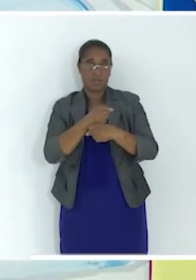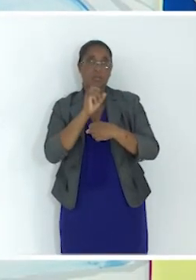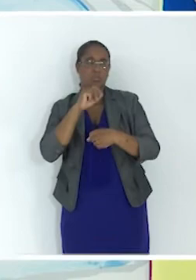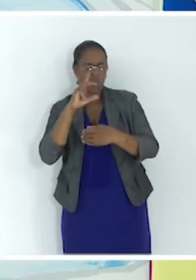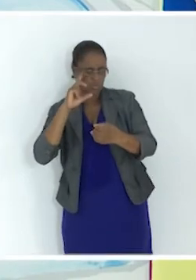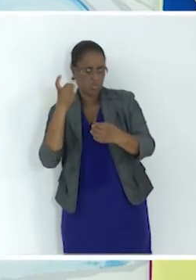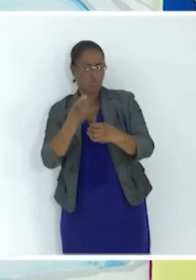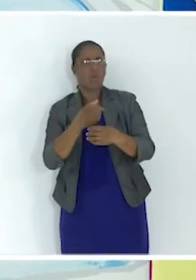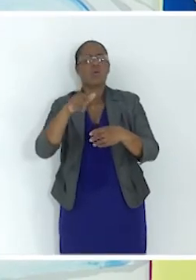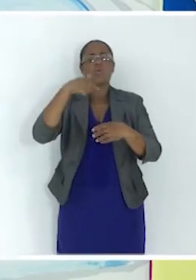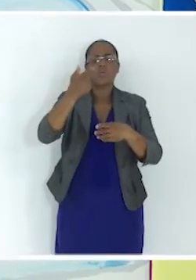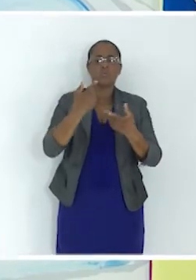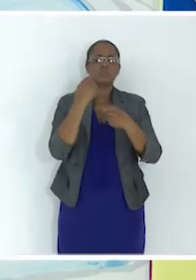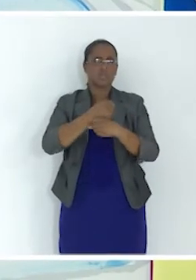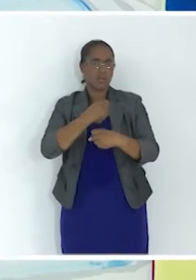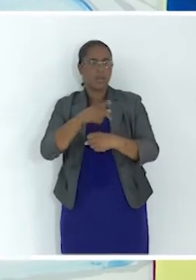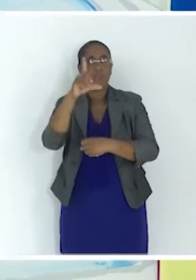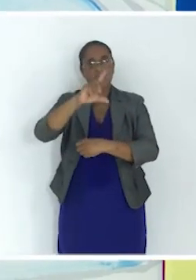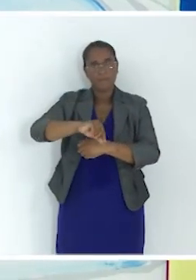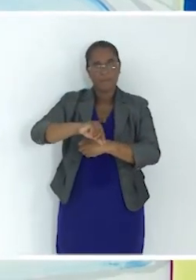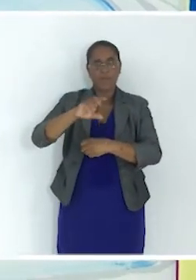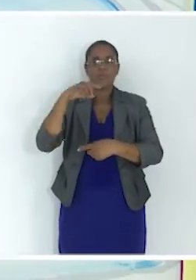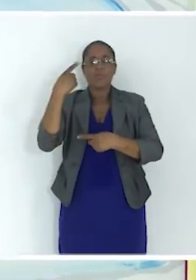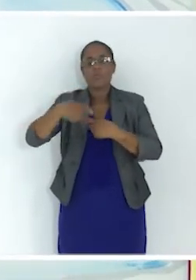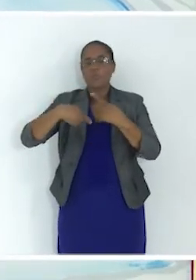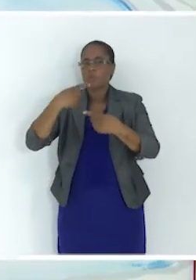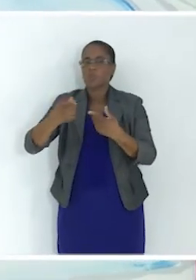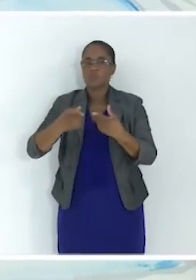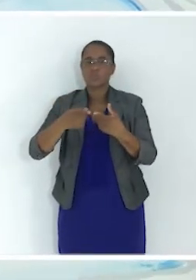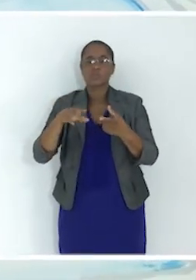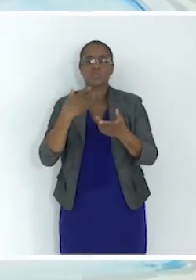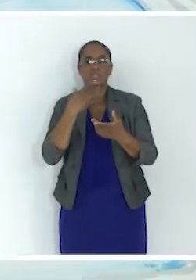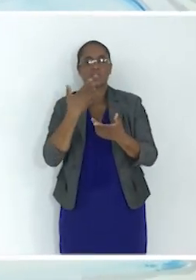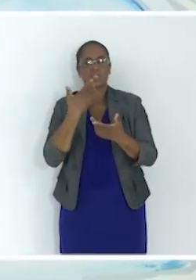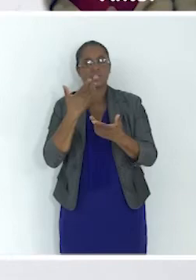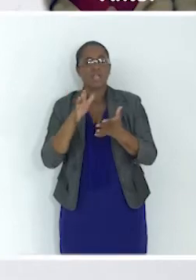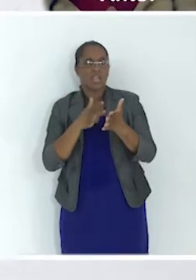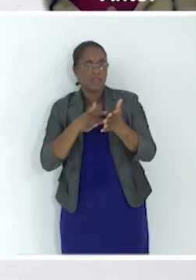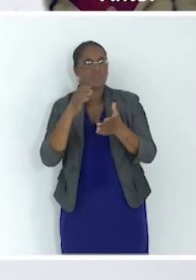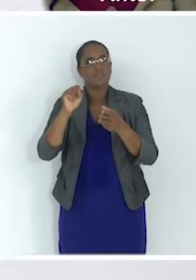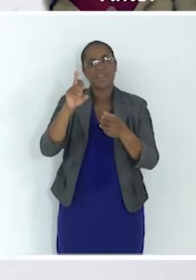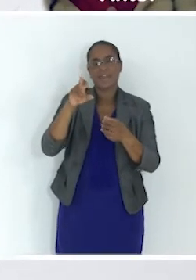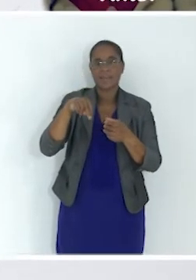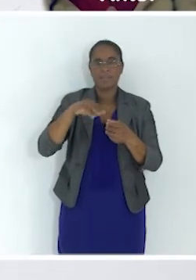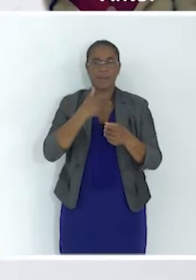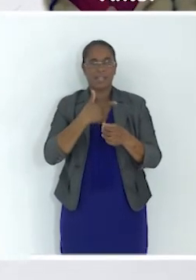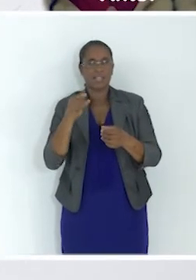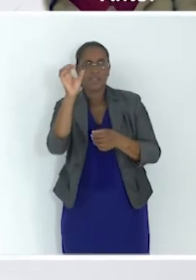também, outros manuais, na gramática que vocês têm lá em casa, certo? Então, vamos à síntese da